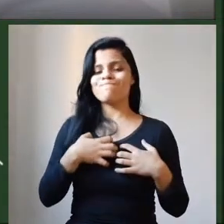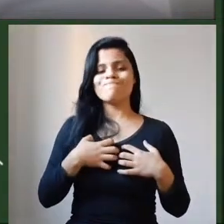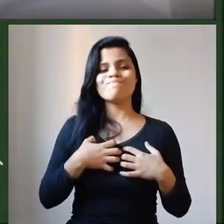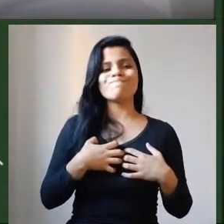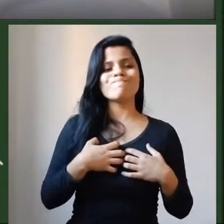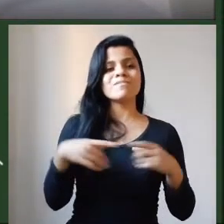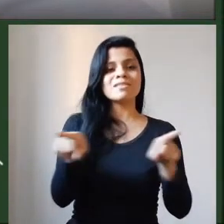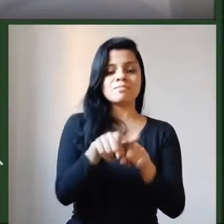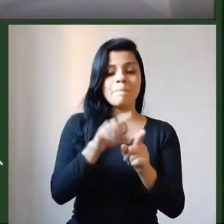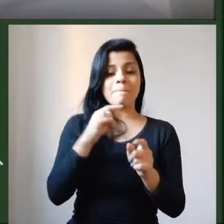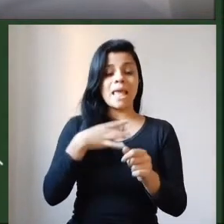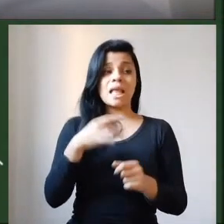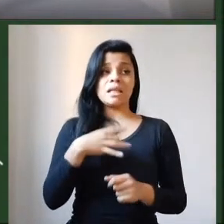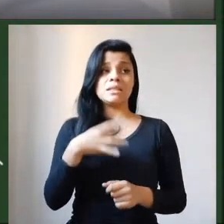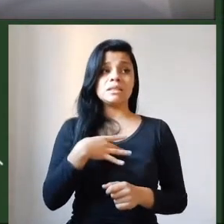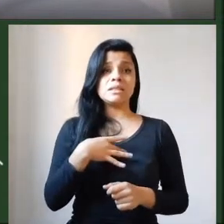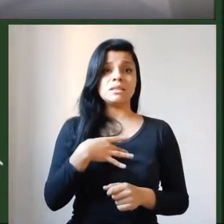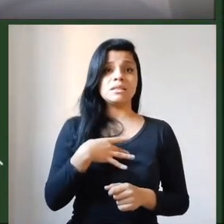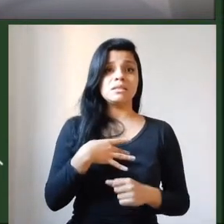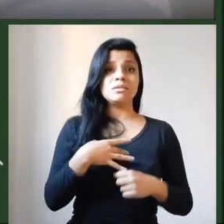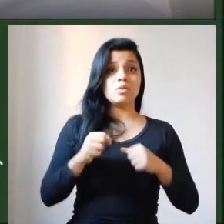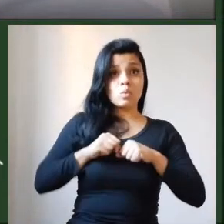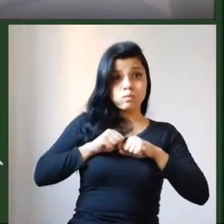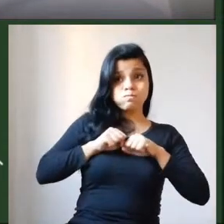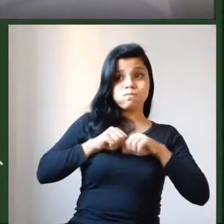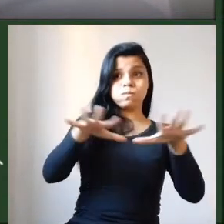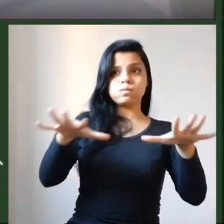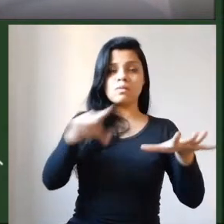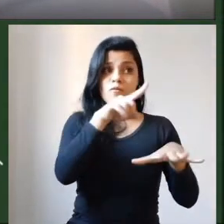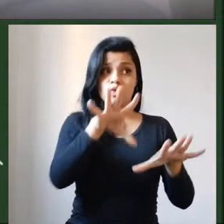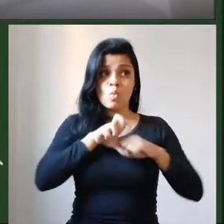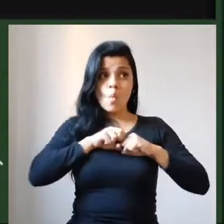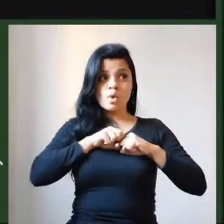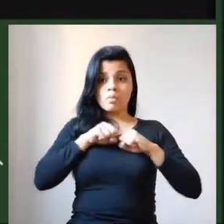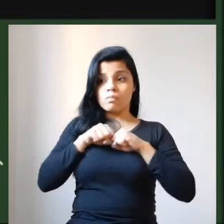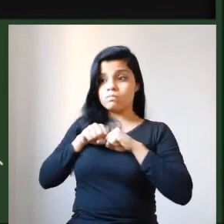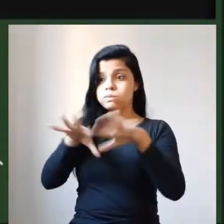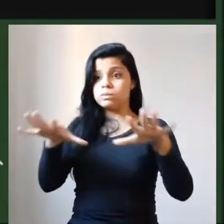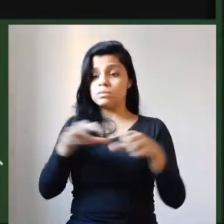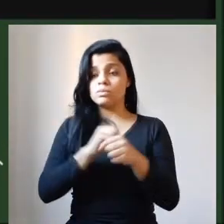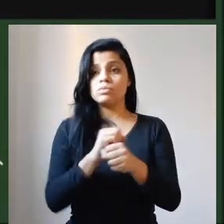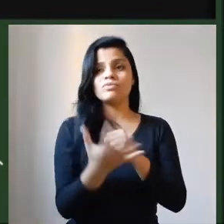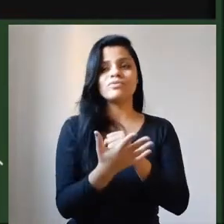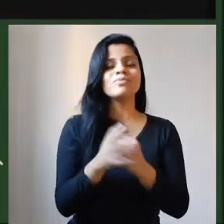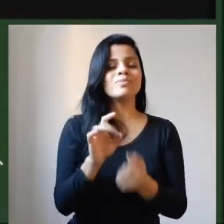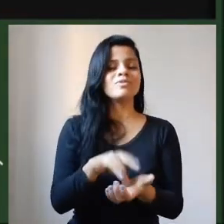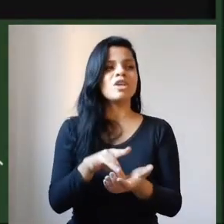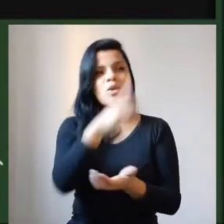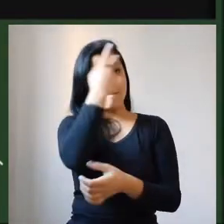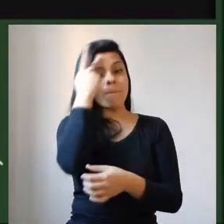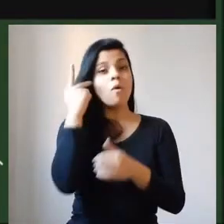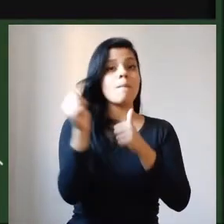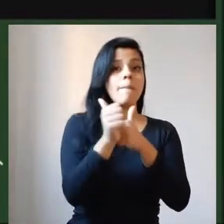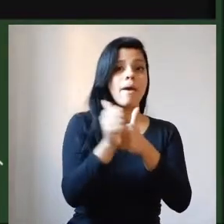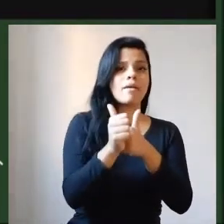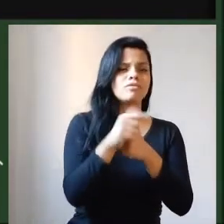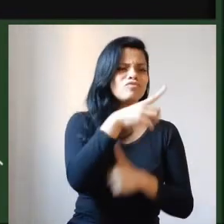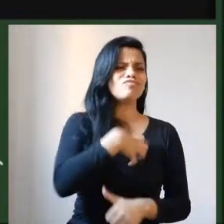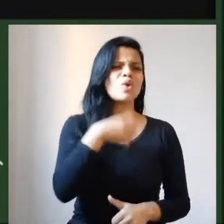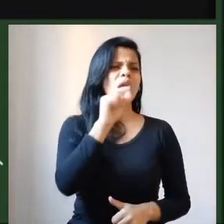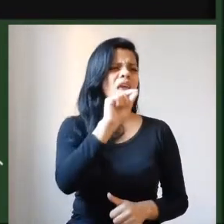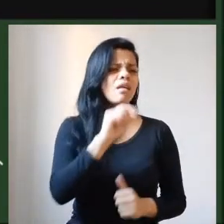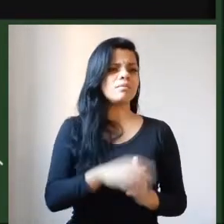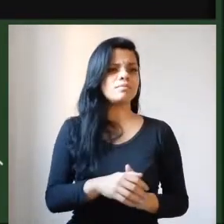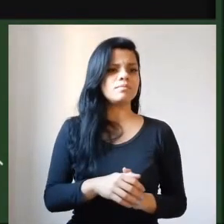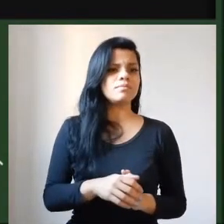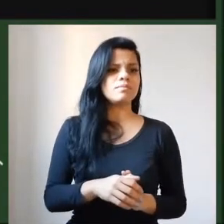pessoas próximas, né, ao novo coronavírus. Como que você vê tudo isso? Eu acho que o maior medo é a